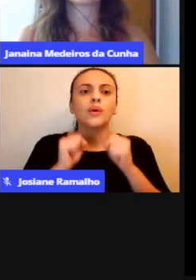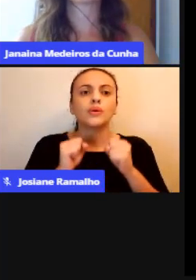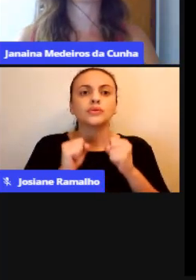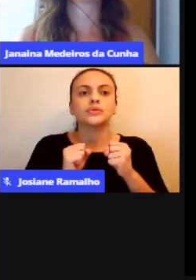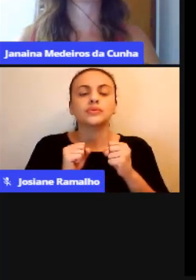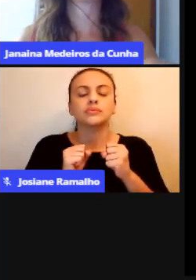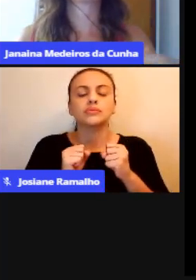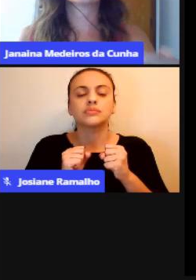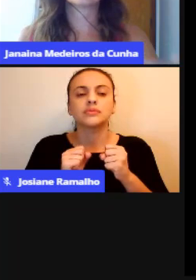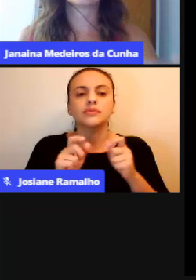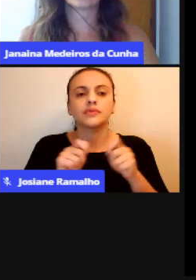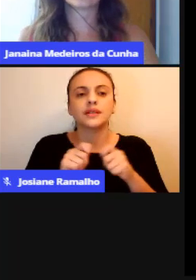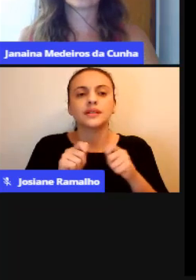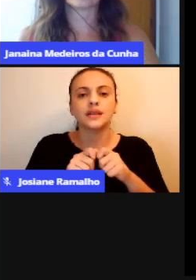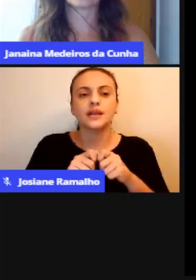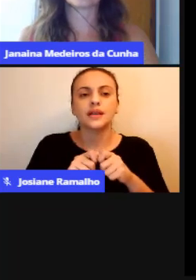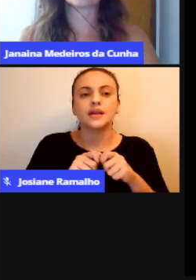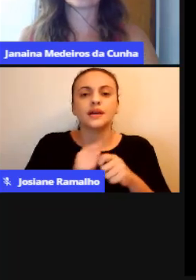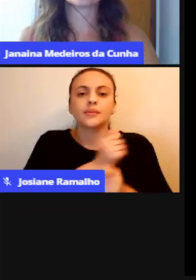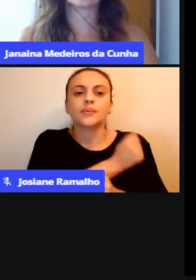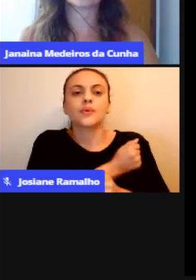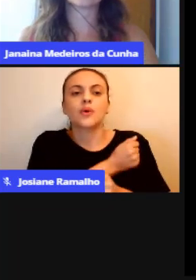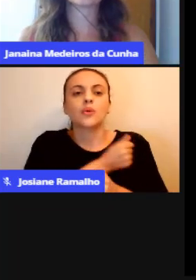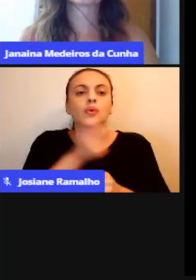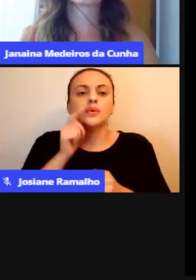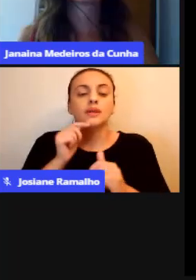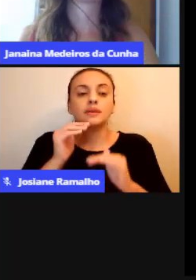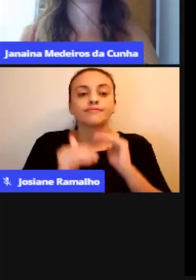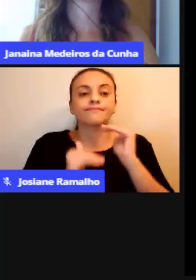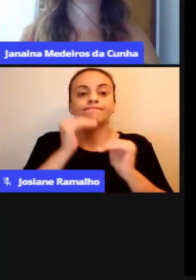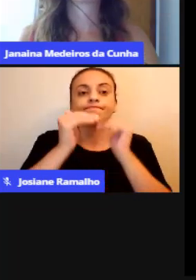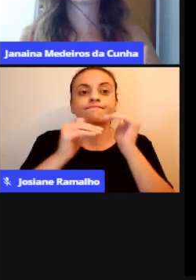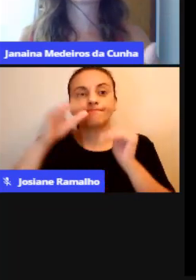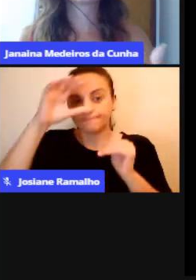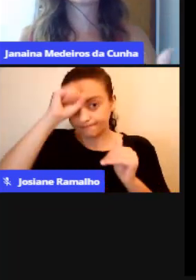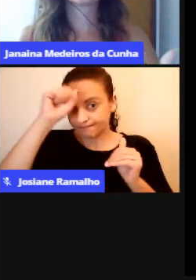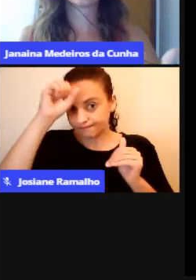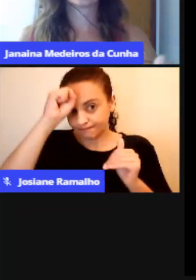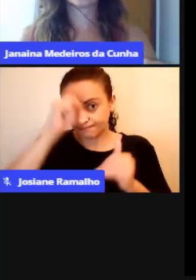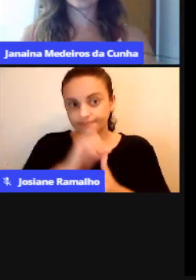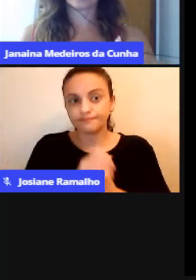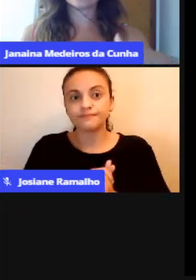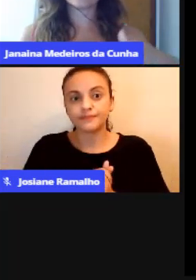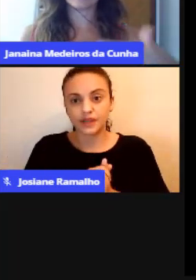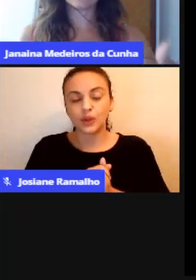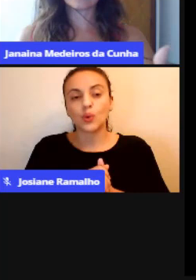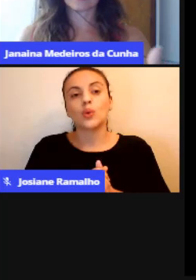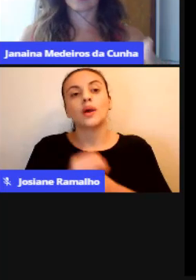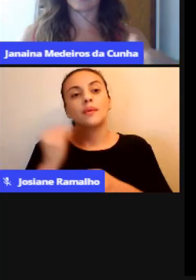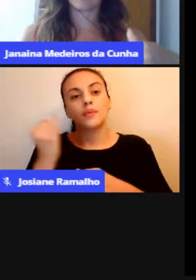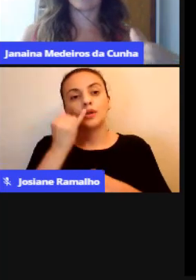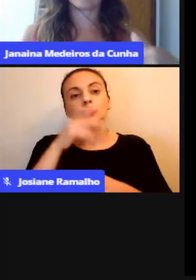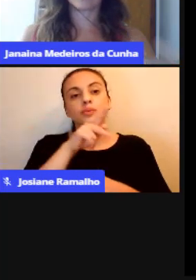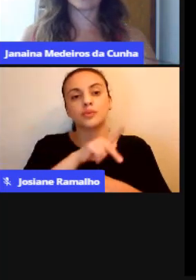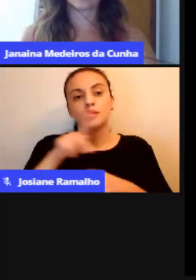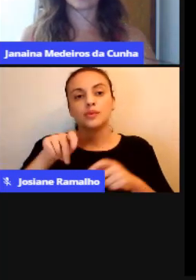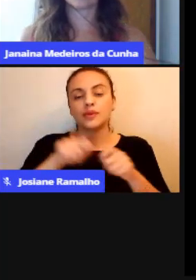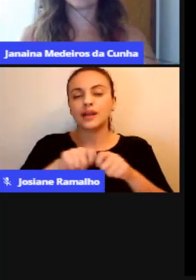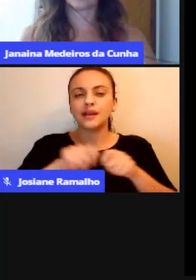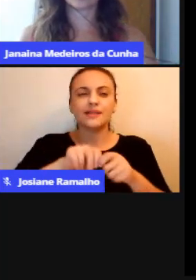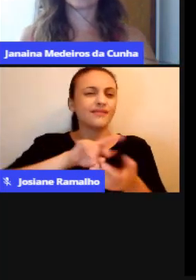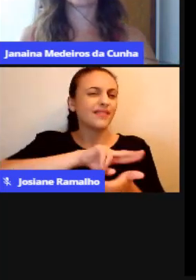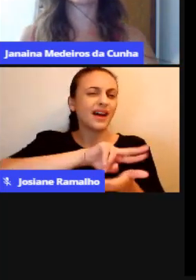aluno desenvolva na aprendizagem dele. Então, é importante que o professor realize várias